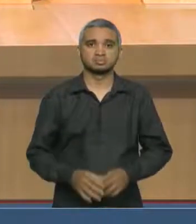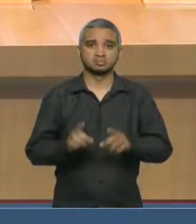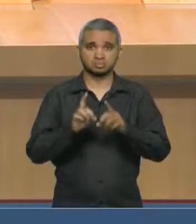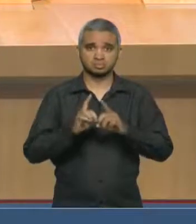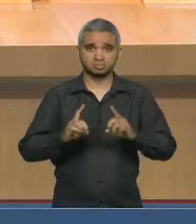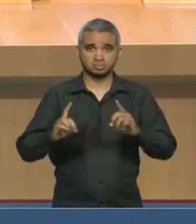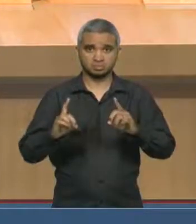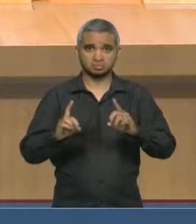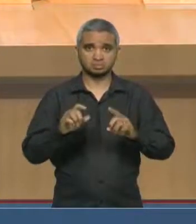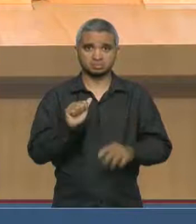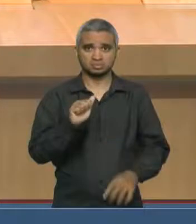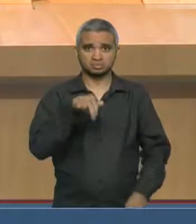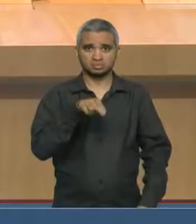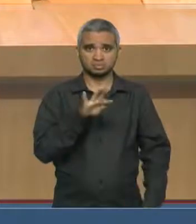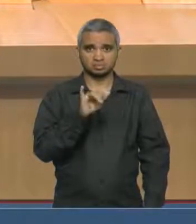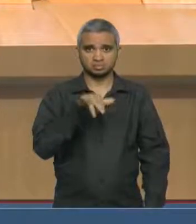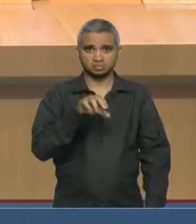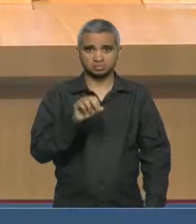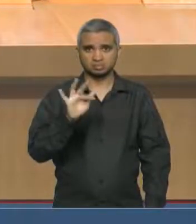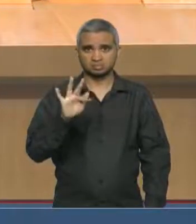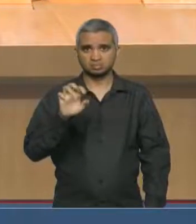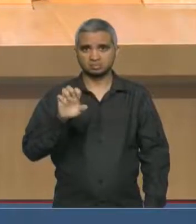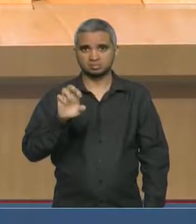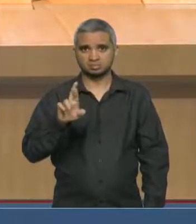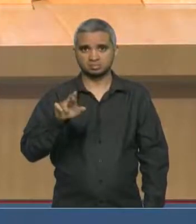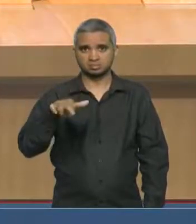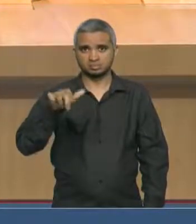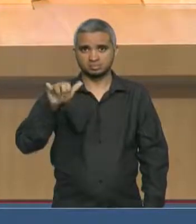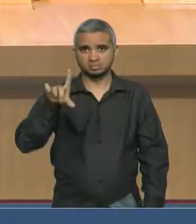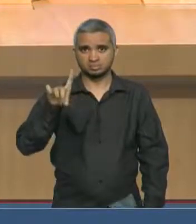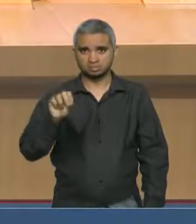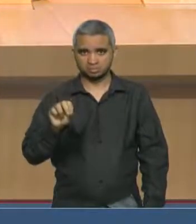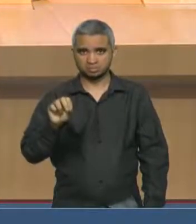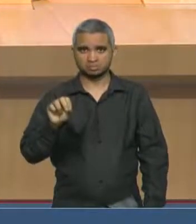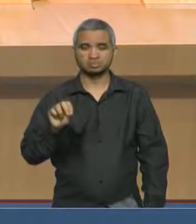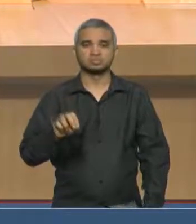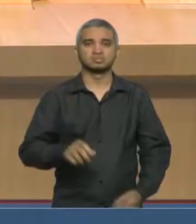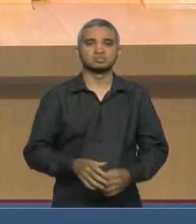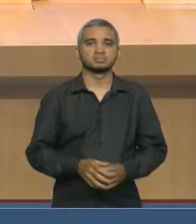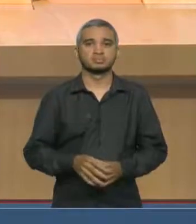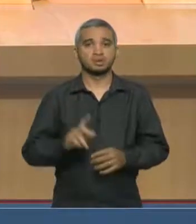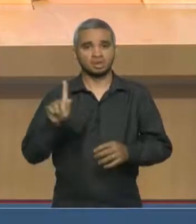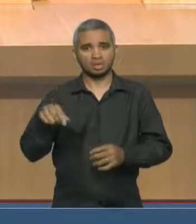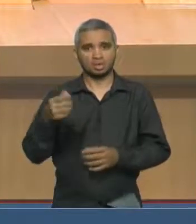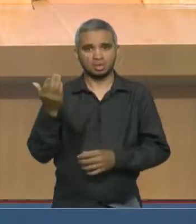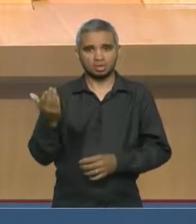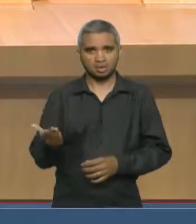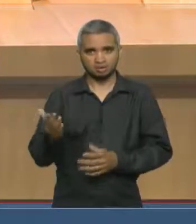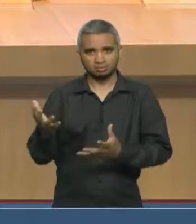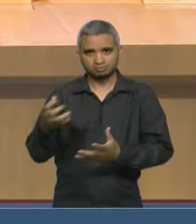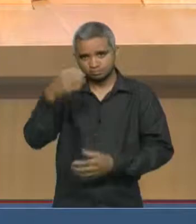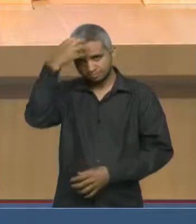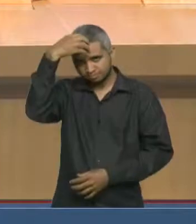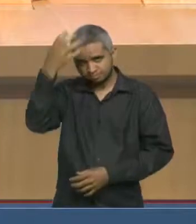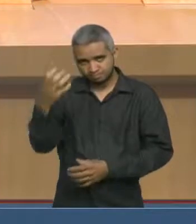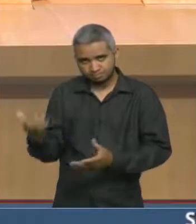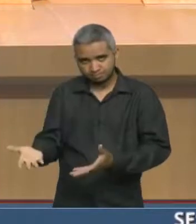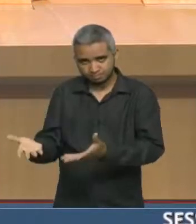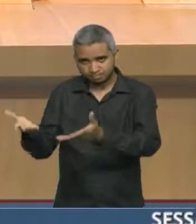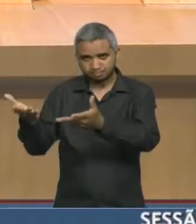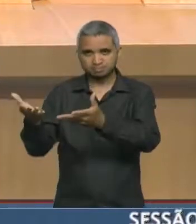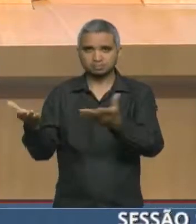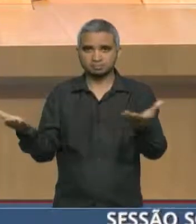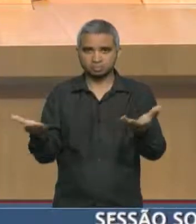desembargador Antônio Fernando Banhama Araújo, homenageado desta sessão solene.